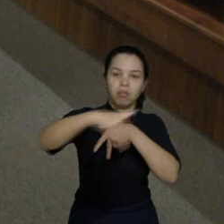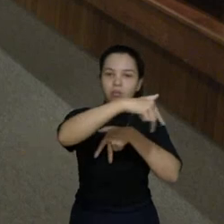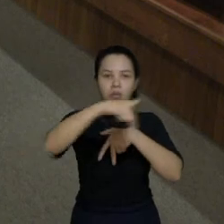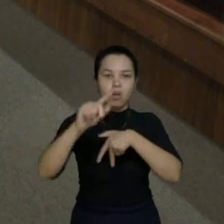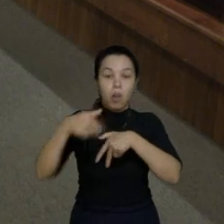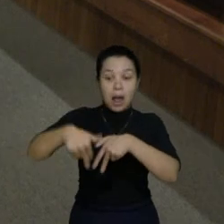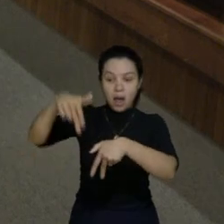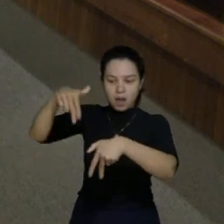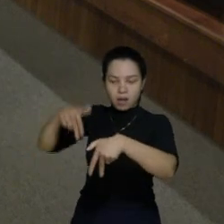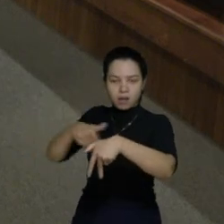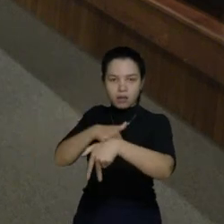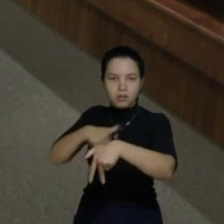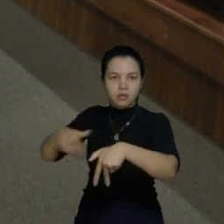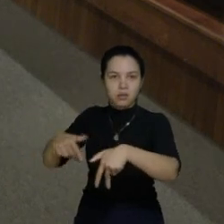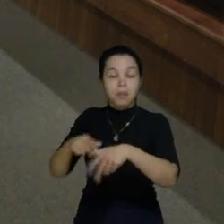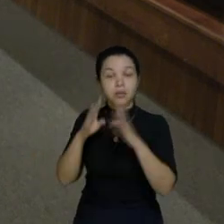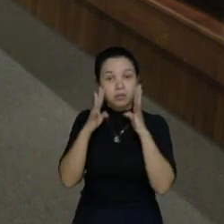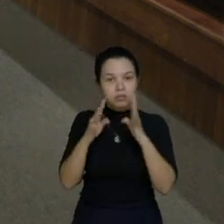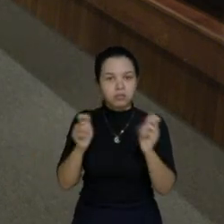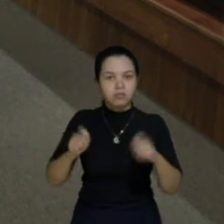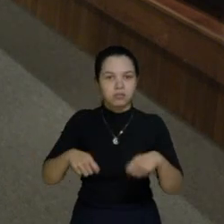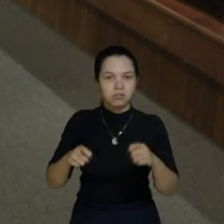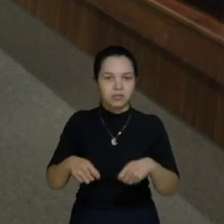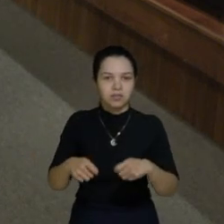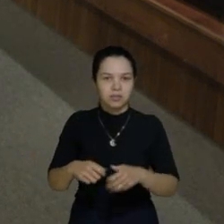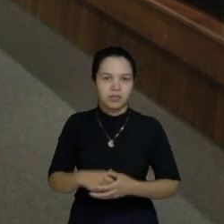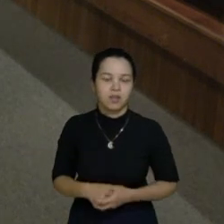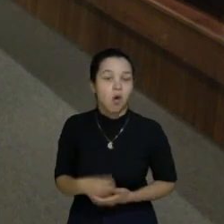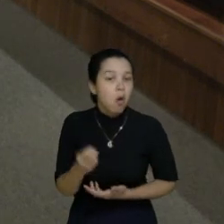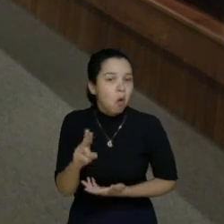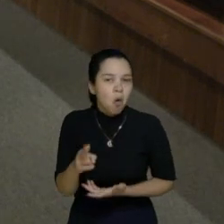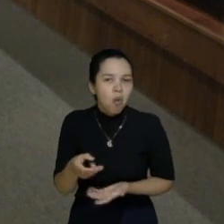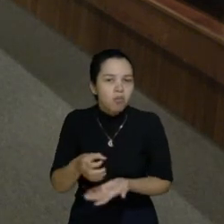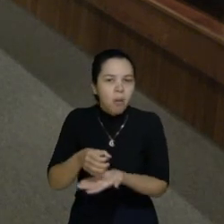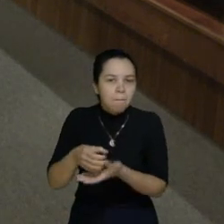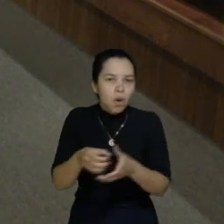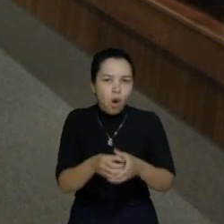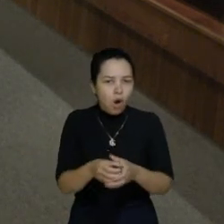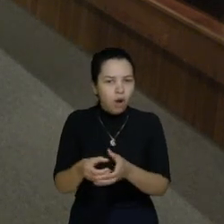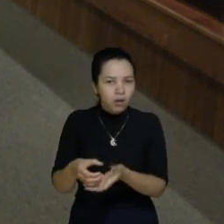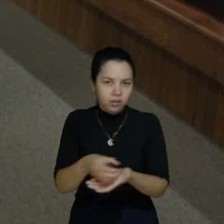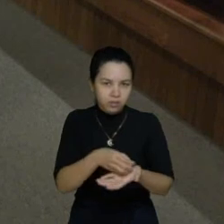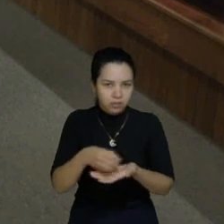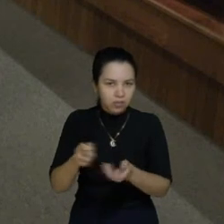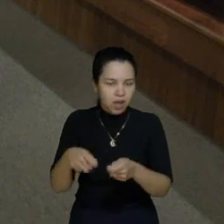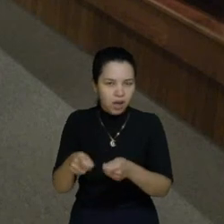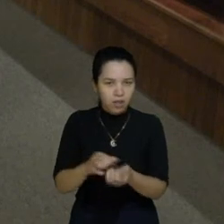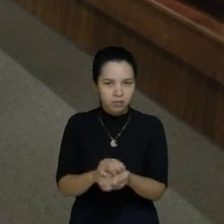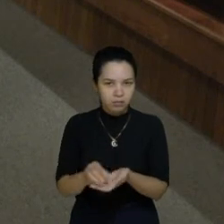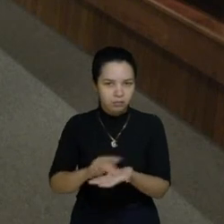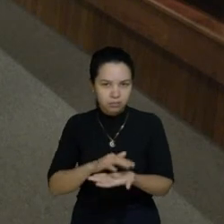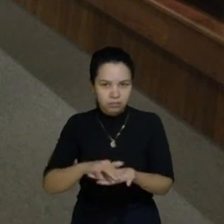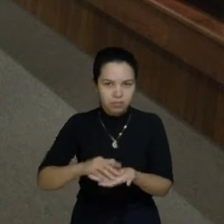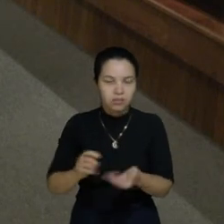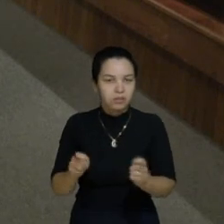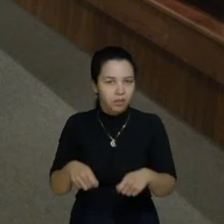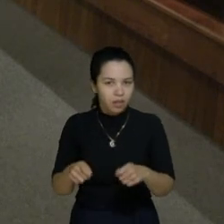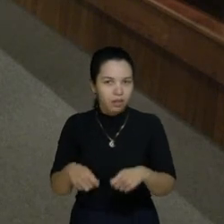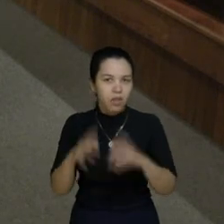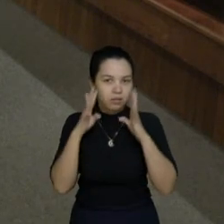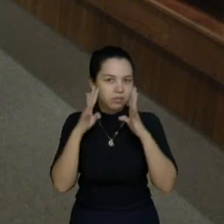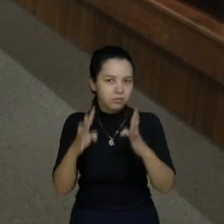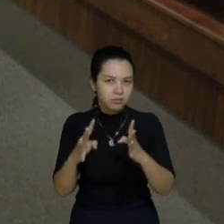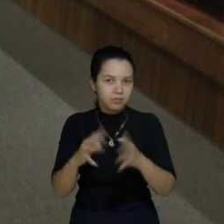ou você dá alguma coisa que ela né Tem aquelas bolinhas que ela possa ir mexendo e tal e aí ela vai trabalhando né